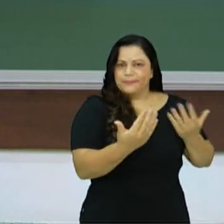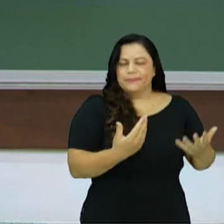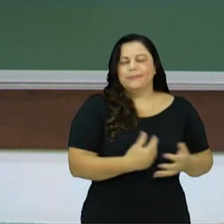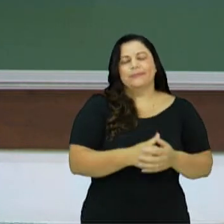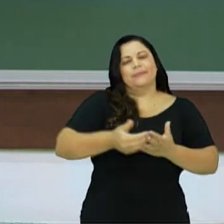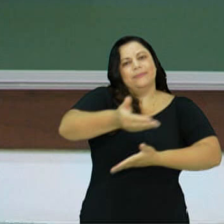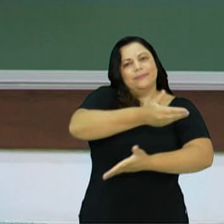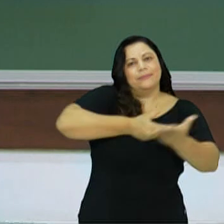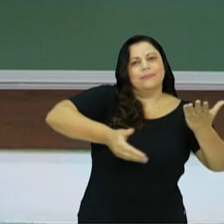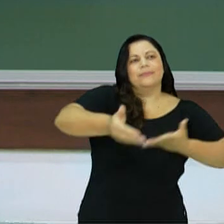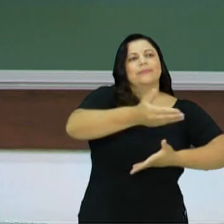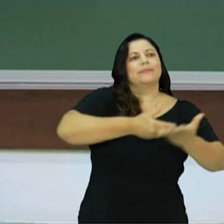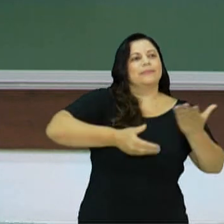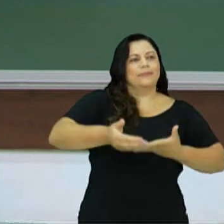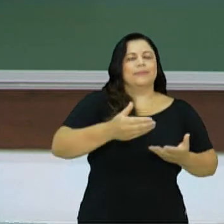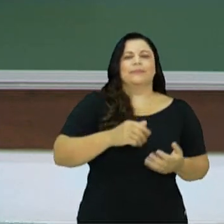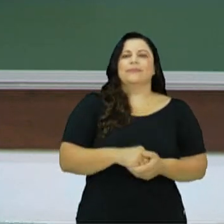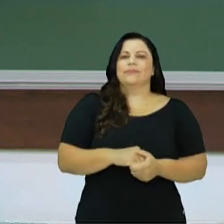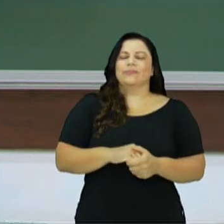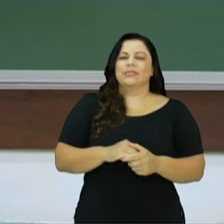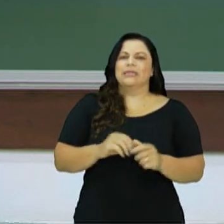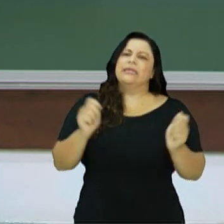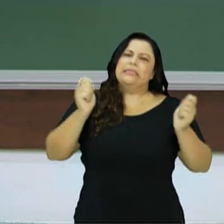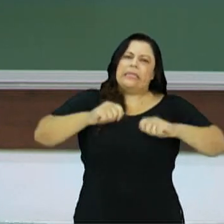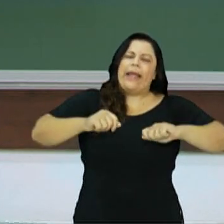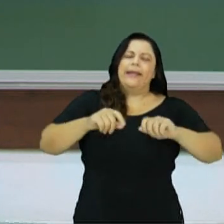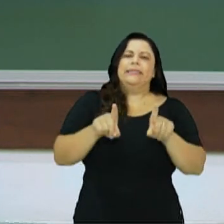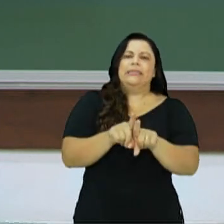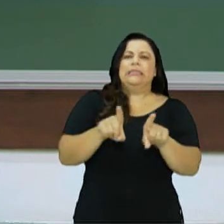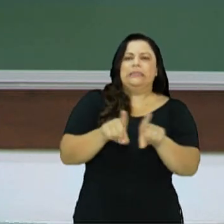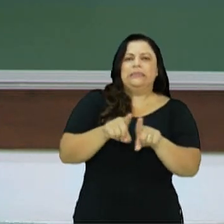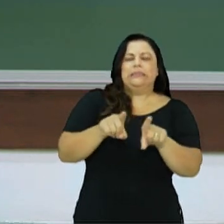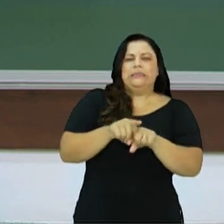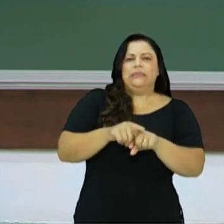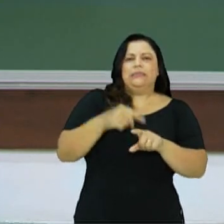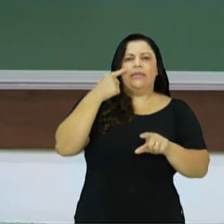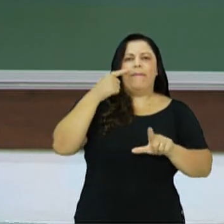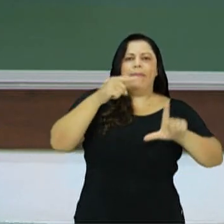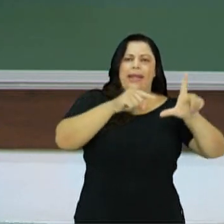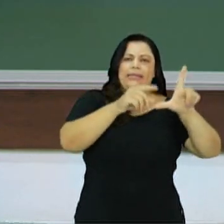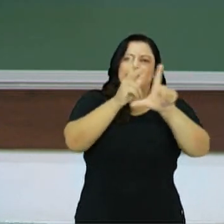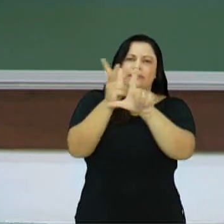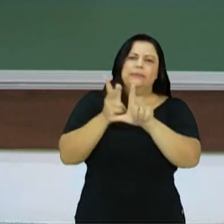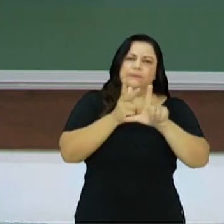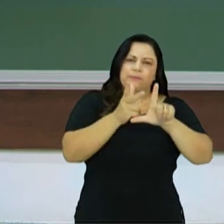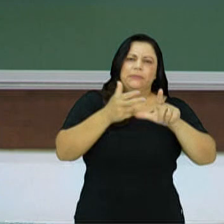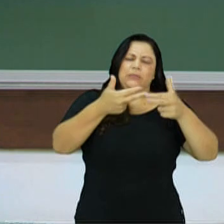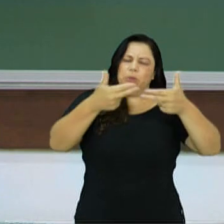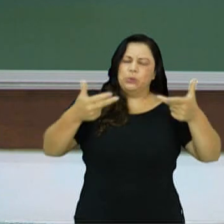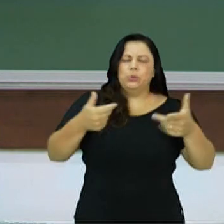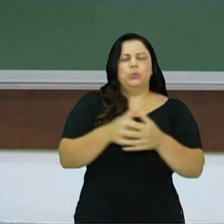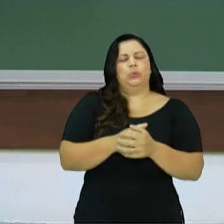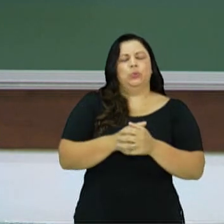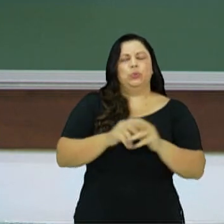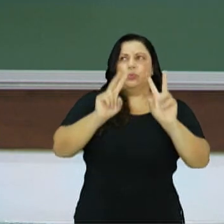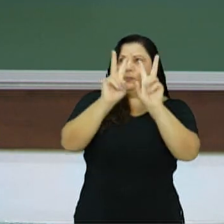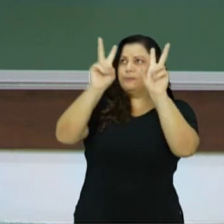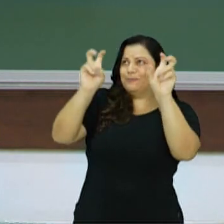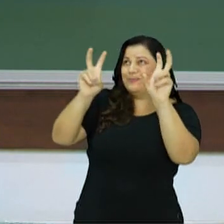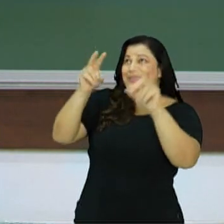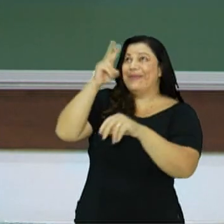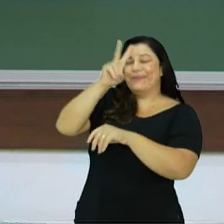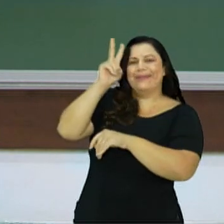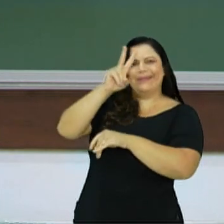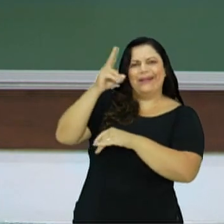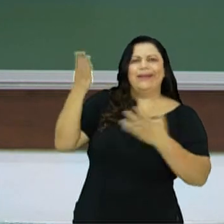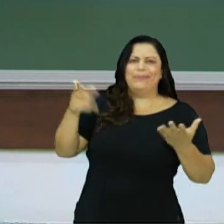interagir. Existe também os meets, né, que ele pode organizar com vocês. Vocês podem sugerir um tema de revisão, alguma coisa assim.